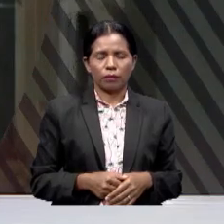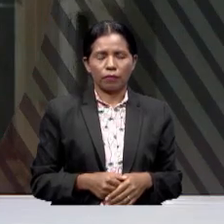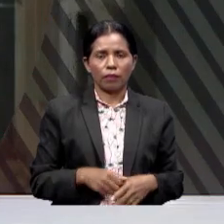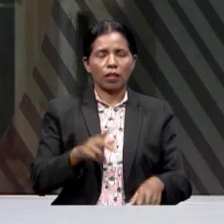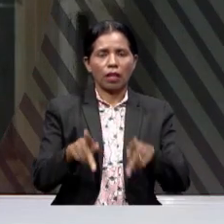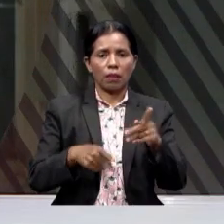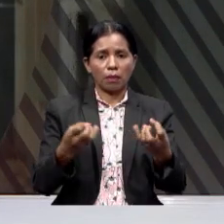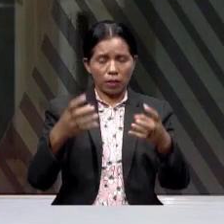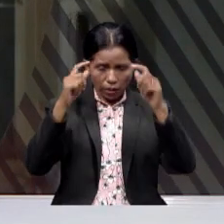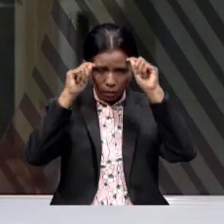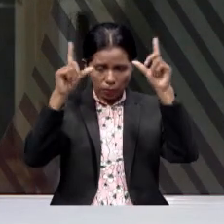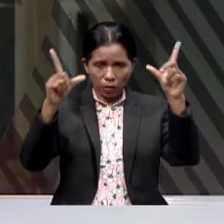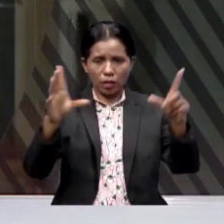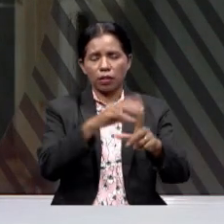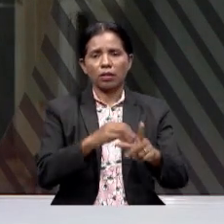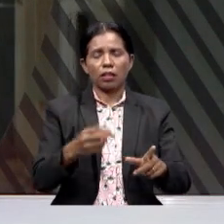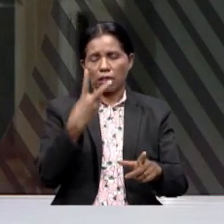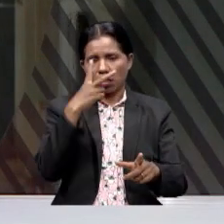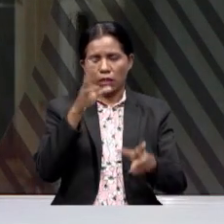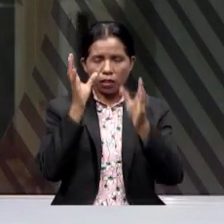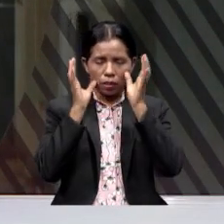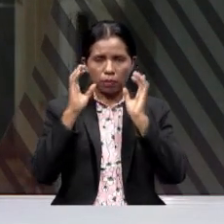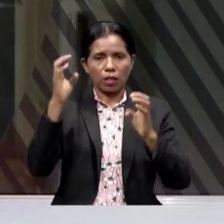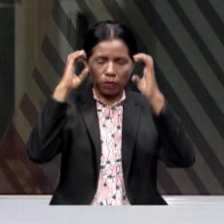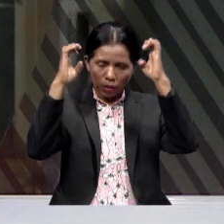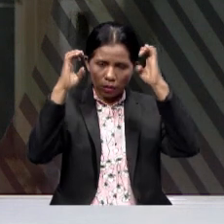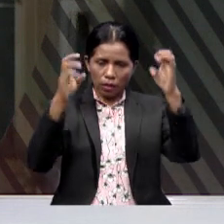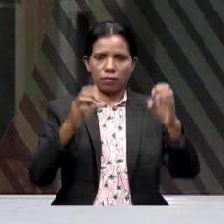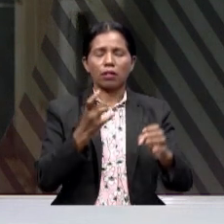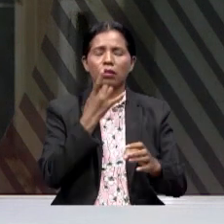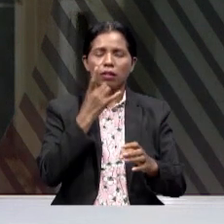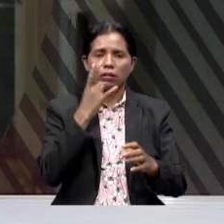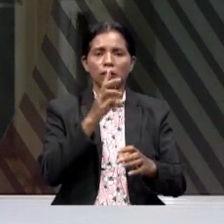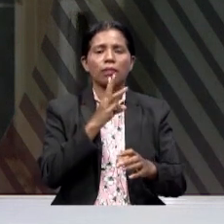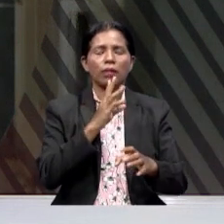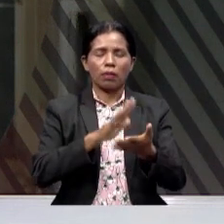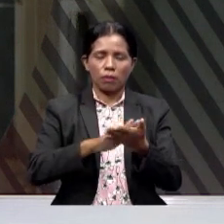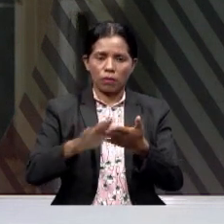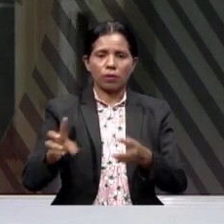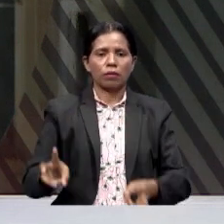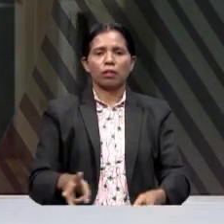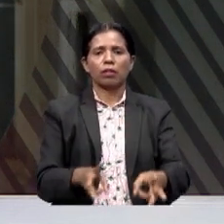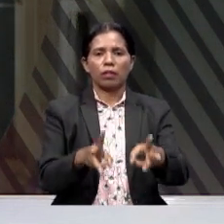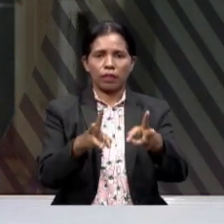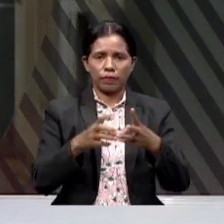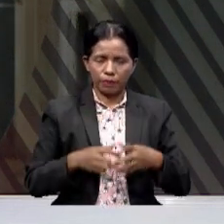Povo Barak e Timor-Leste se relerik ba edukação, eletricidade, bemos no estrada.